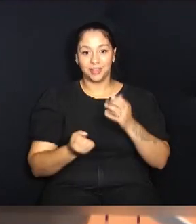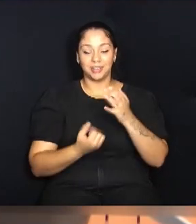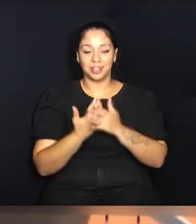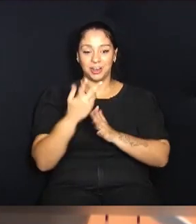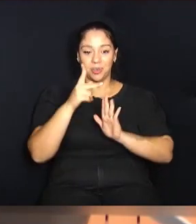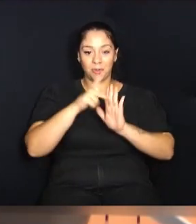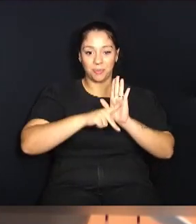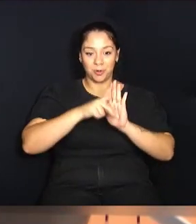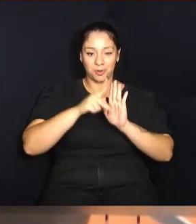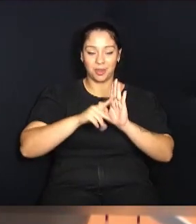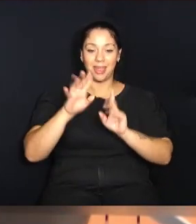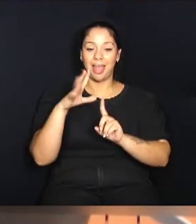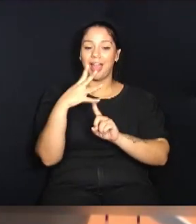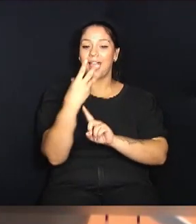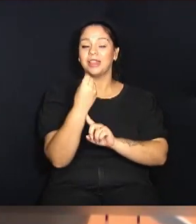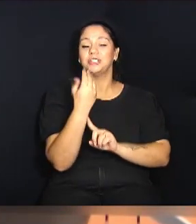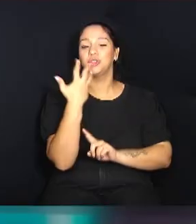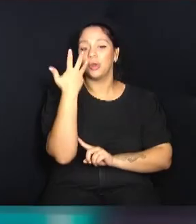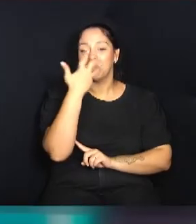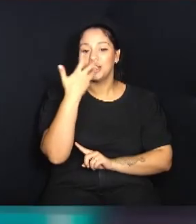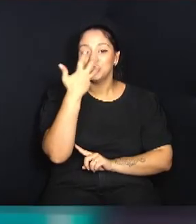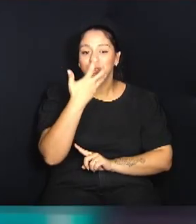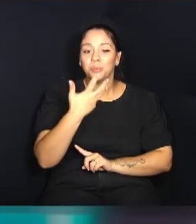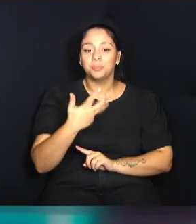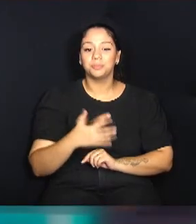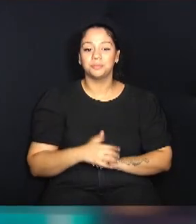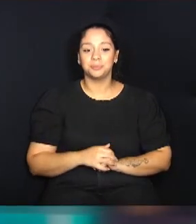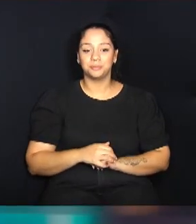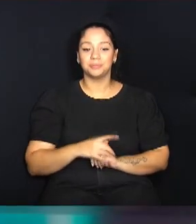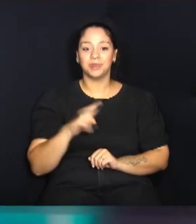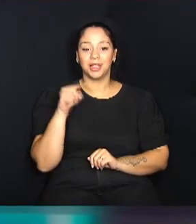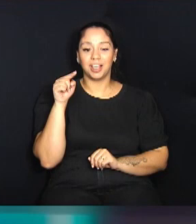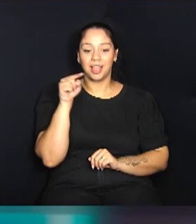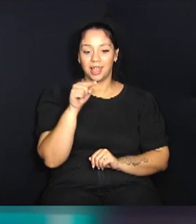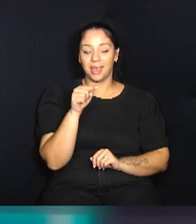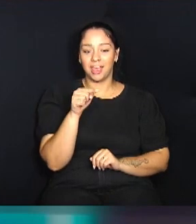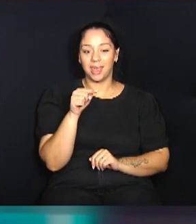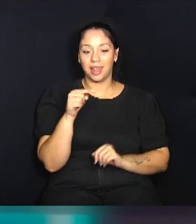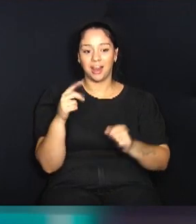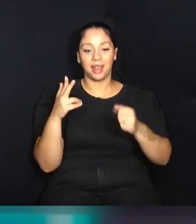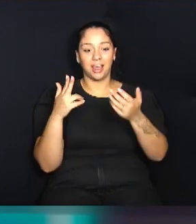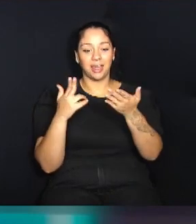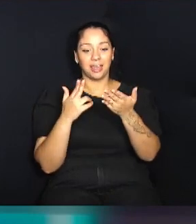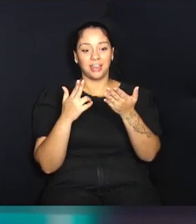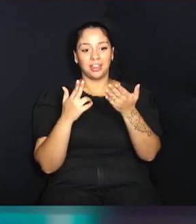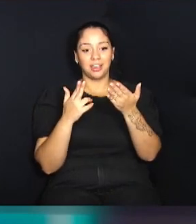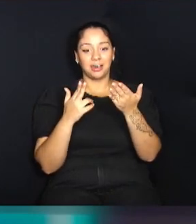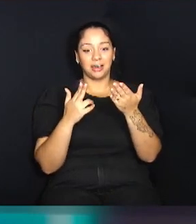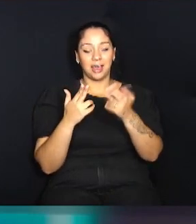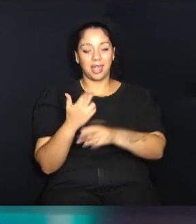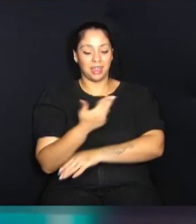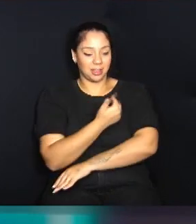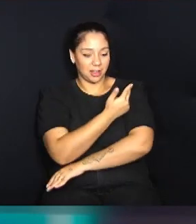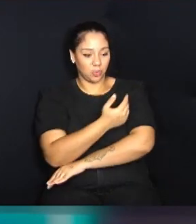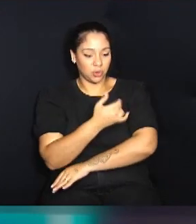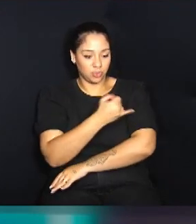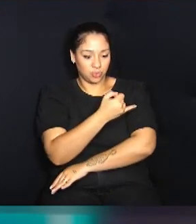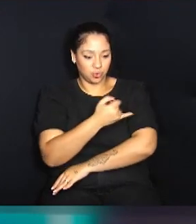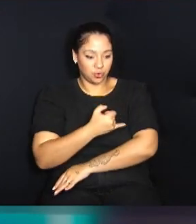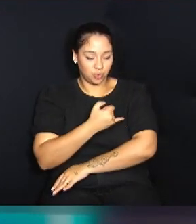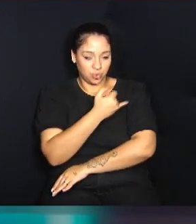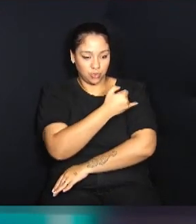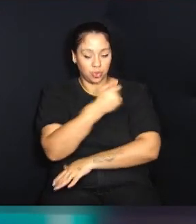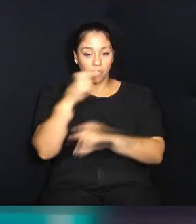projeto Arte com Paixão, ela faz tatuagens, micropigmentação em sobrancelhas